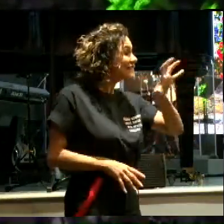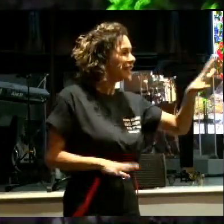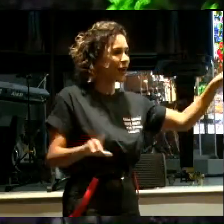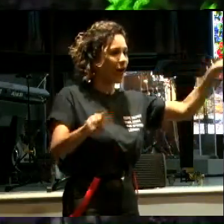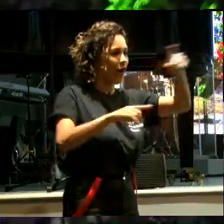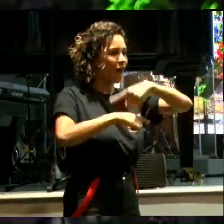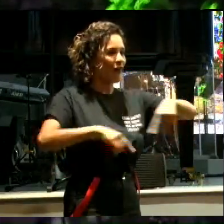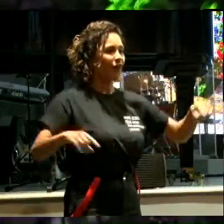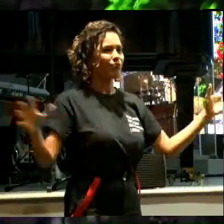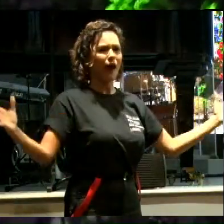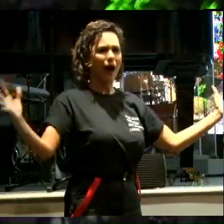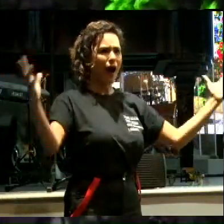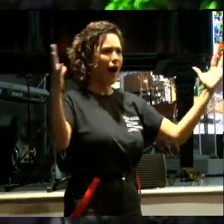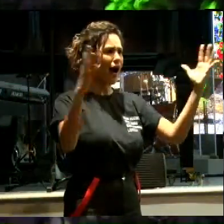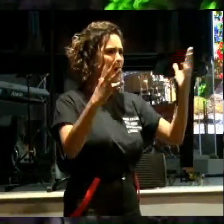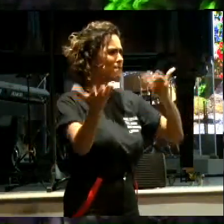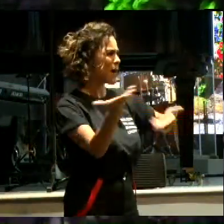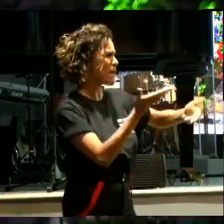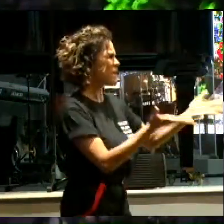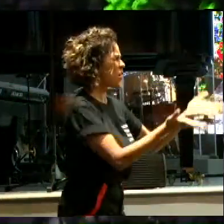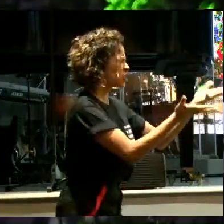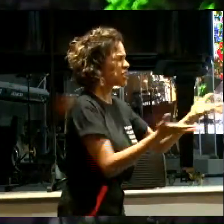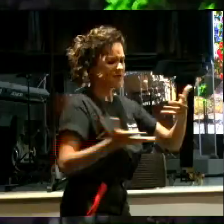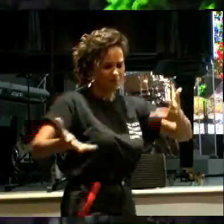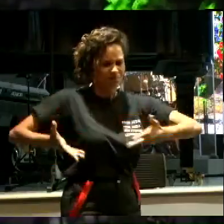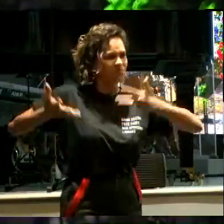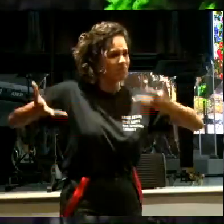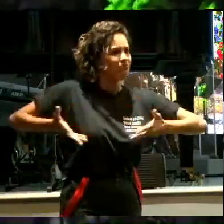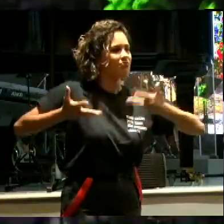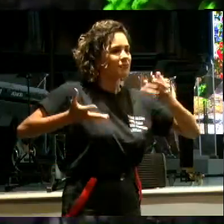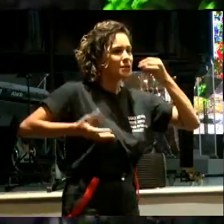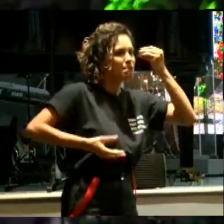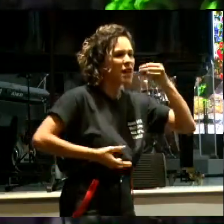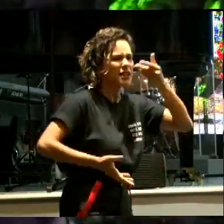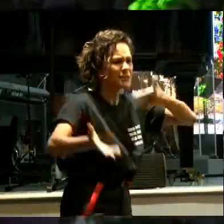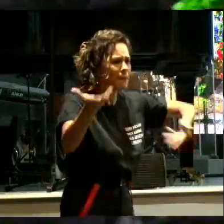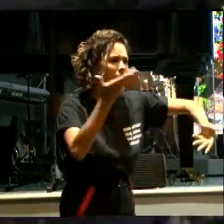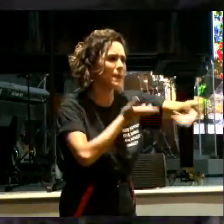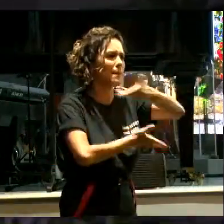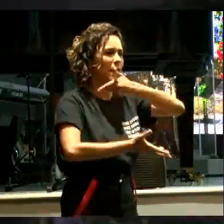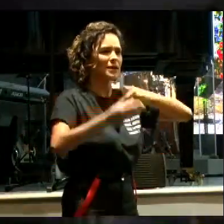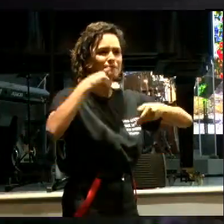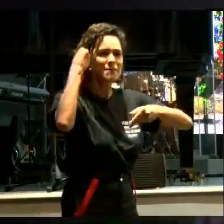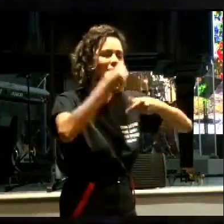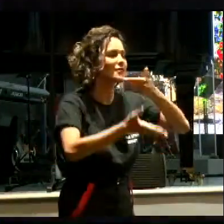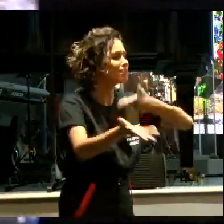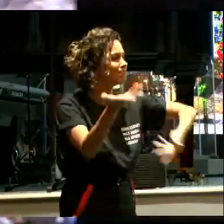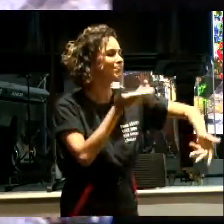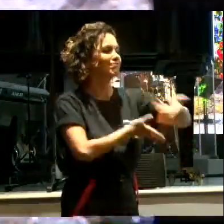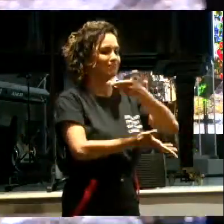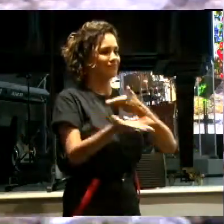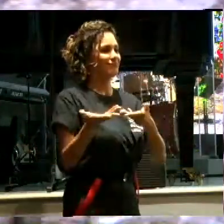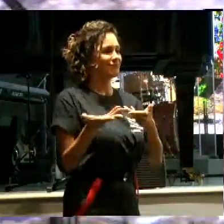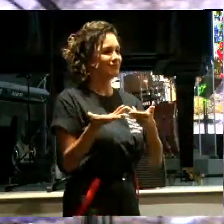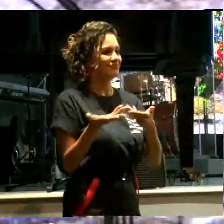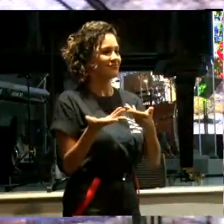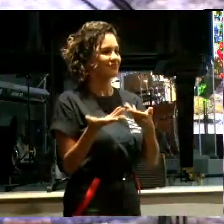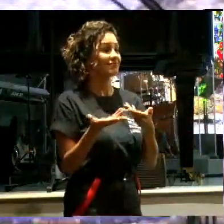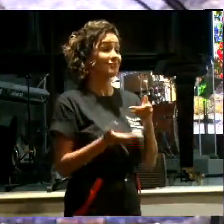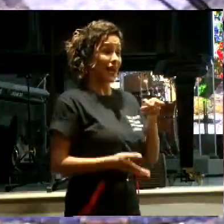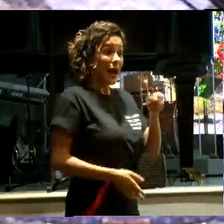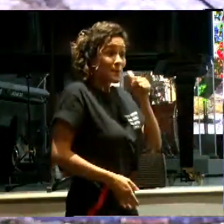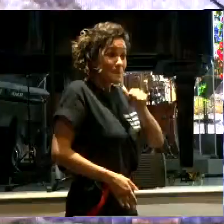o outro, cada um passando experiência para o outro. E essa menina, ela